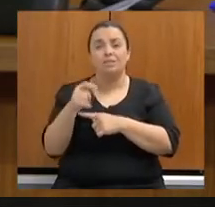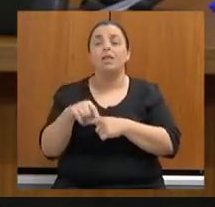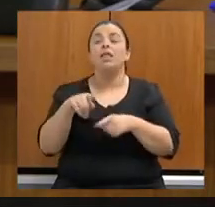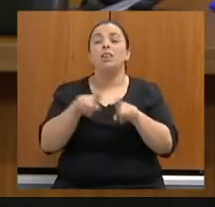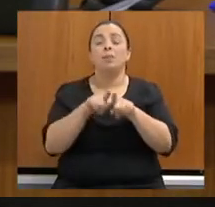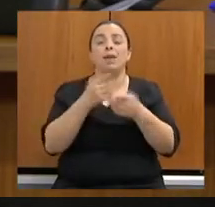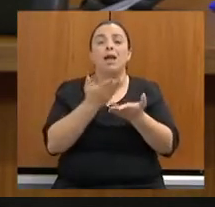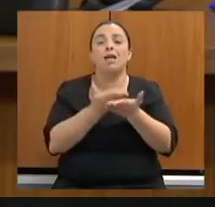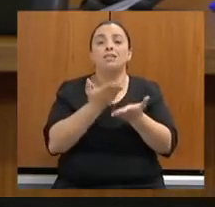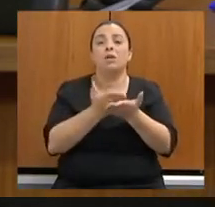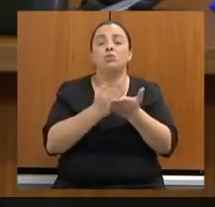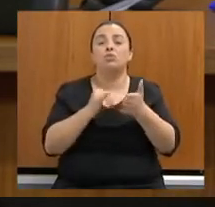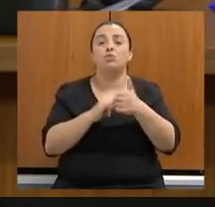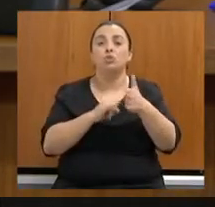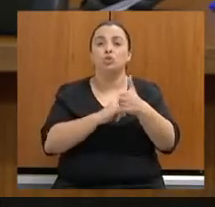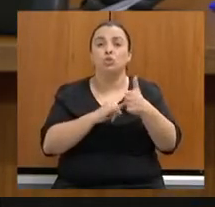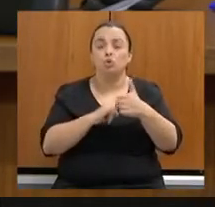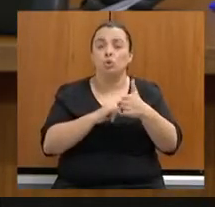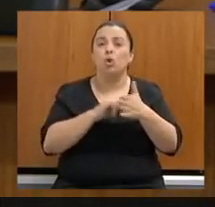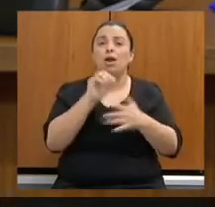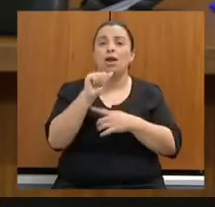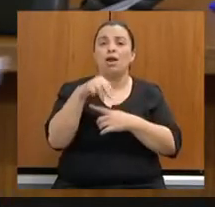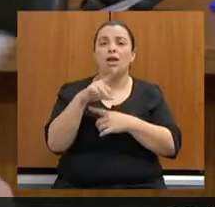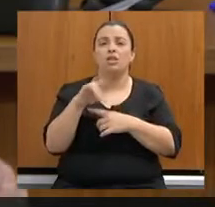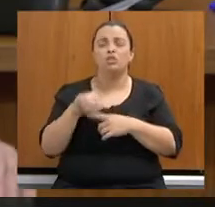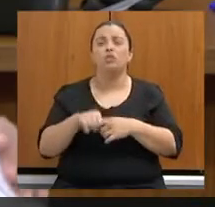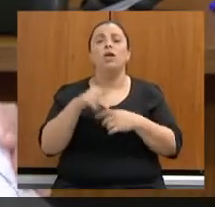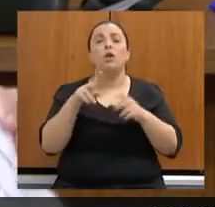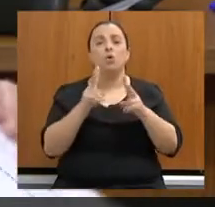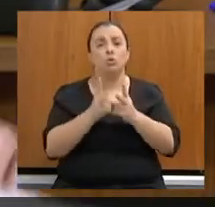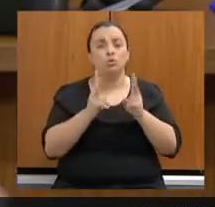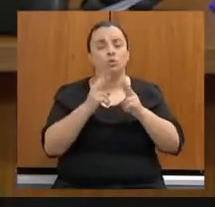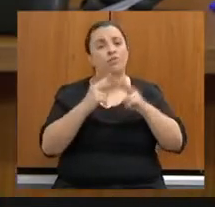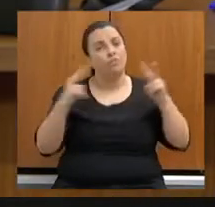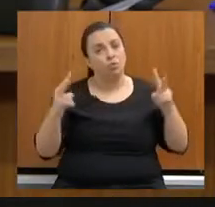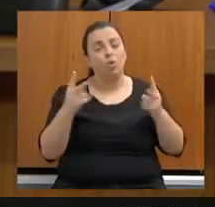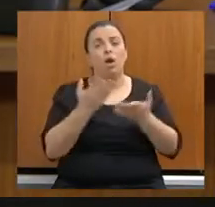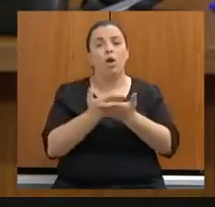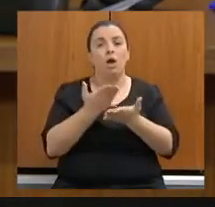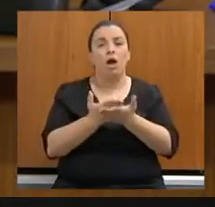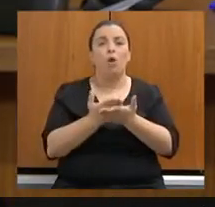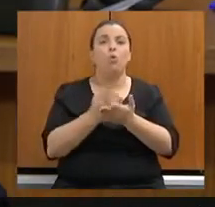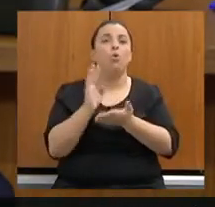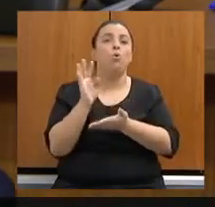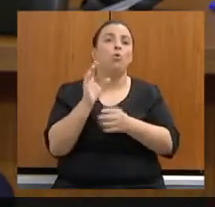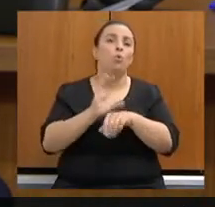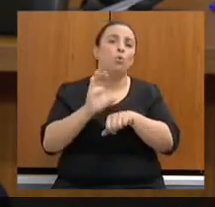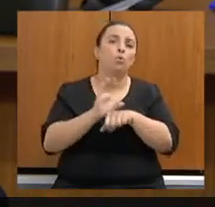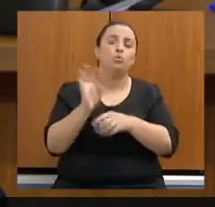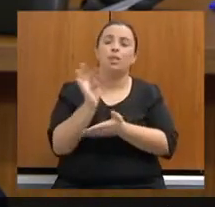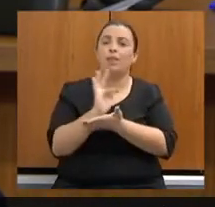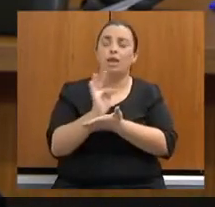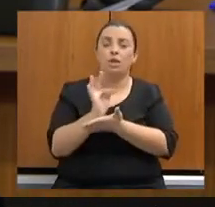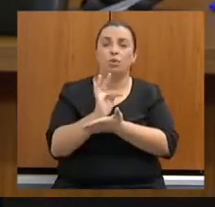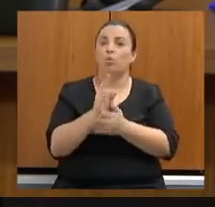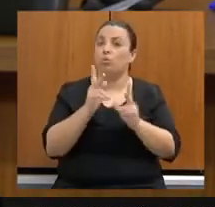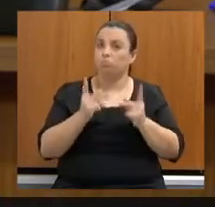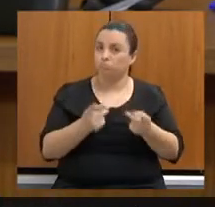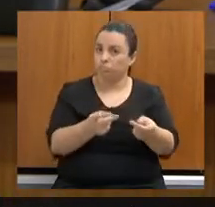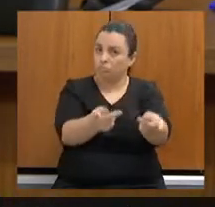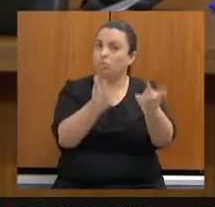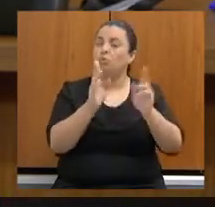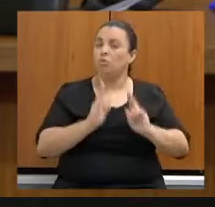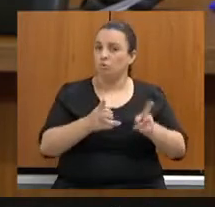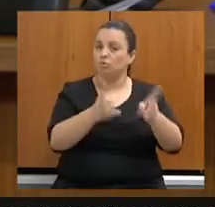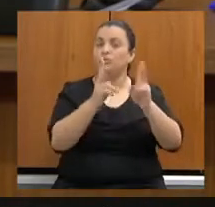continuarão sendo aulas virtuais e o curso técnico não parou e outra coisa que eu gostaria